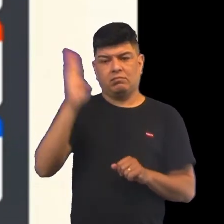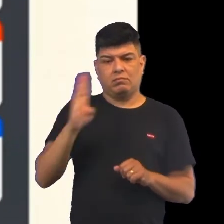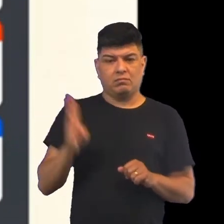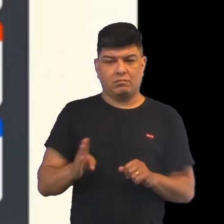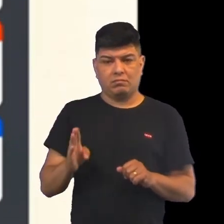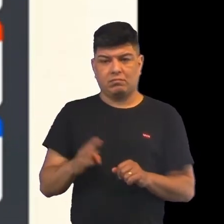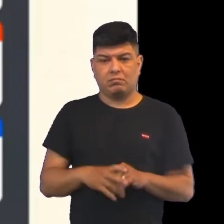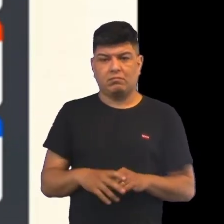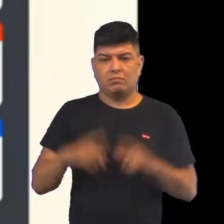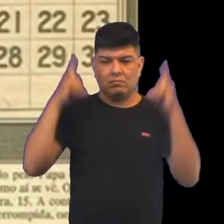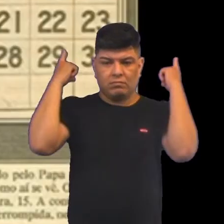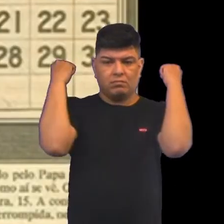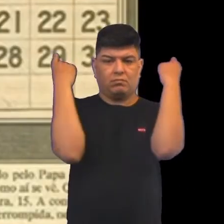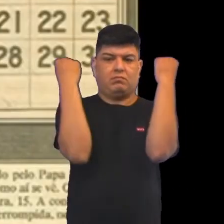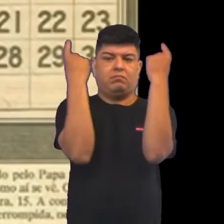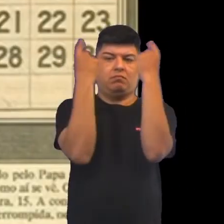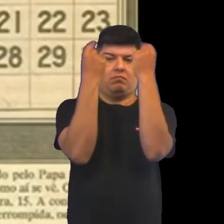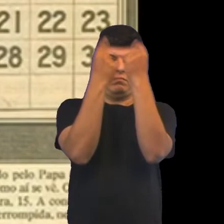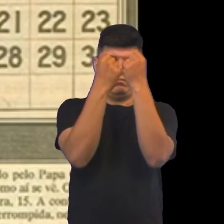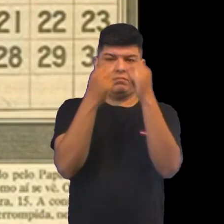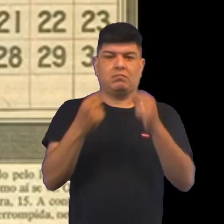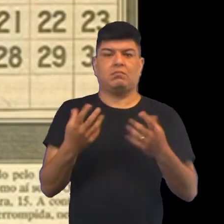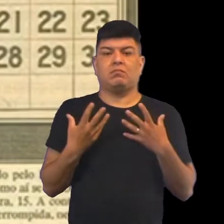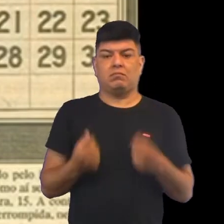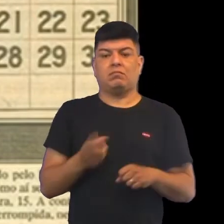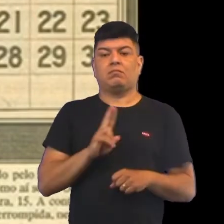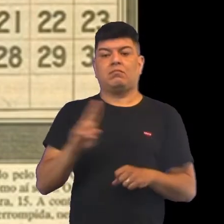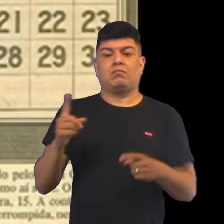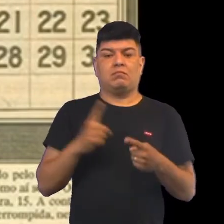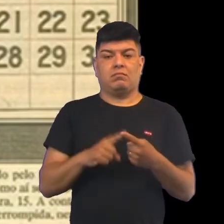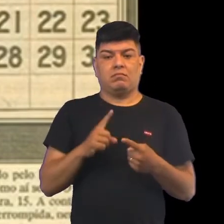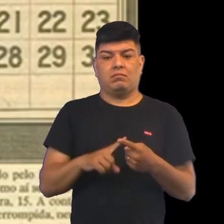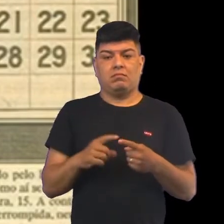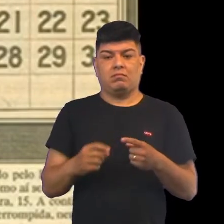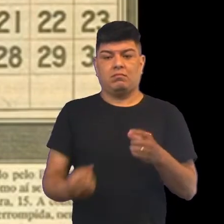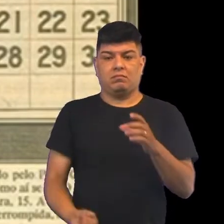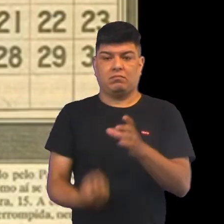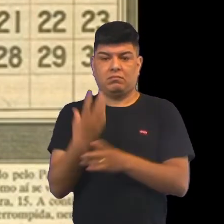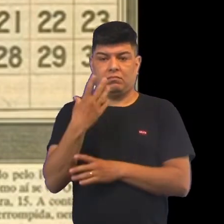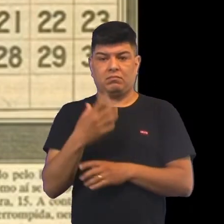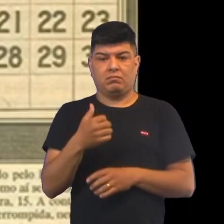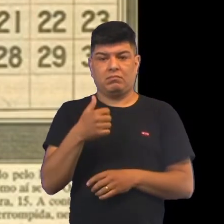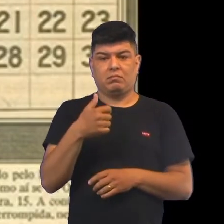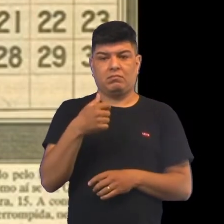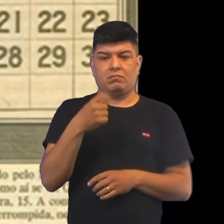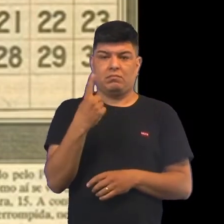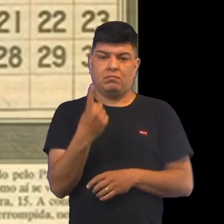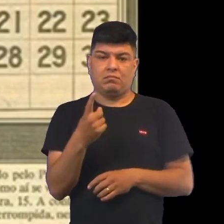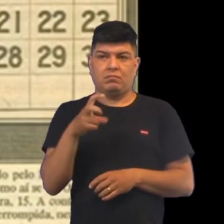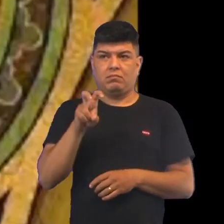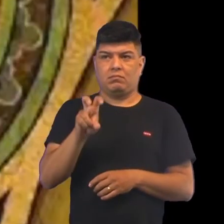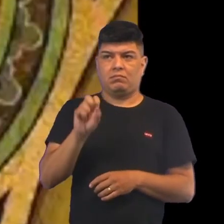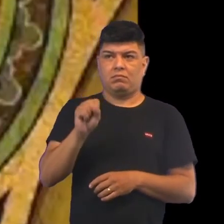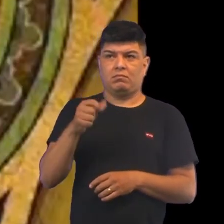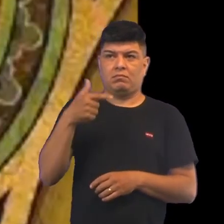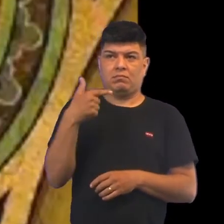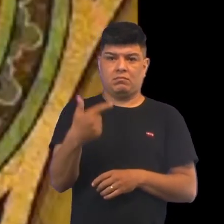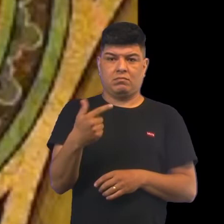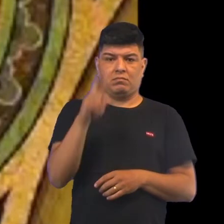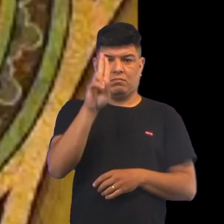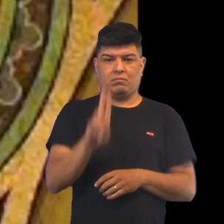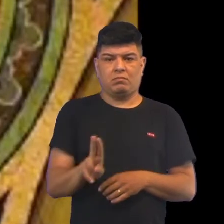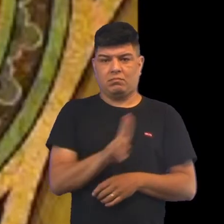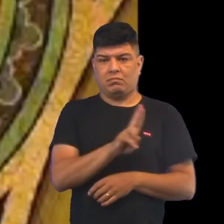calendário gregoriano, e recebeu este nome porque foi introduzido em 1582 pelo Papa